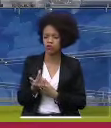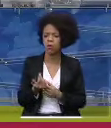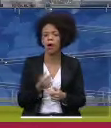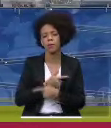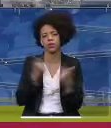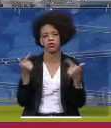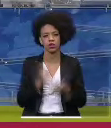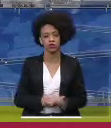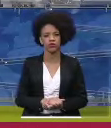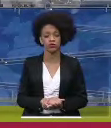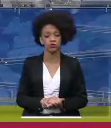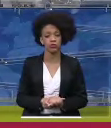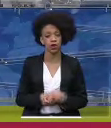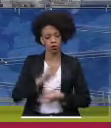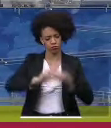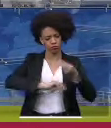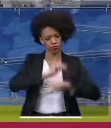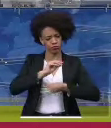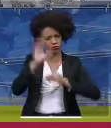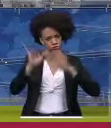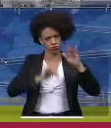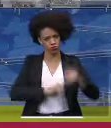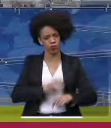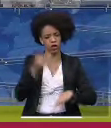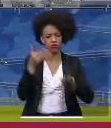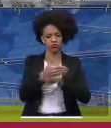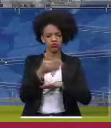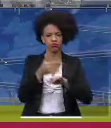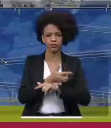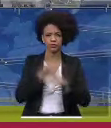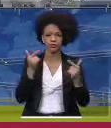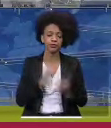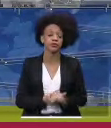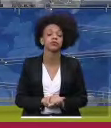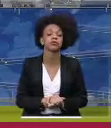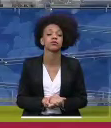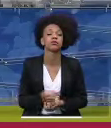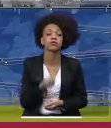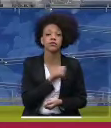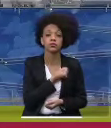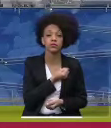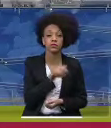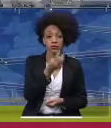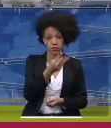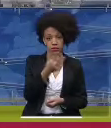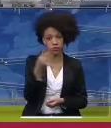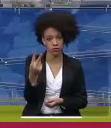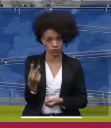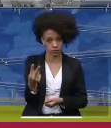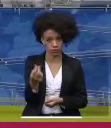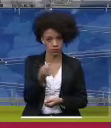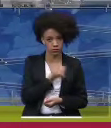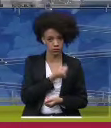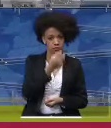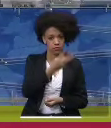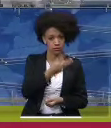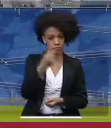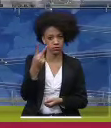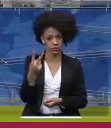mundo é igual. O globo girando, você chamando. A sorte chegando. Bola amarela número 32.